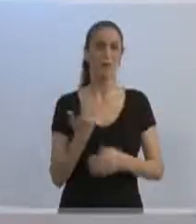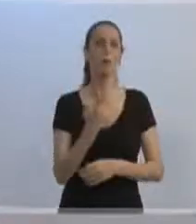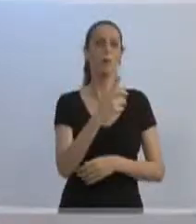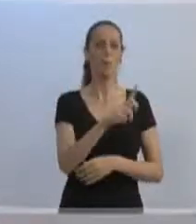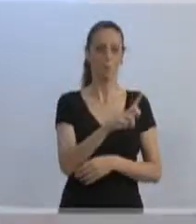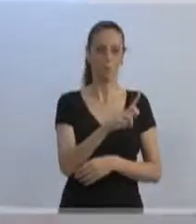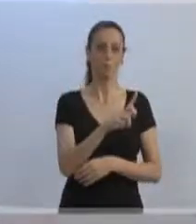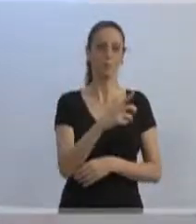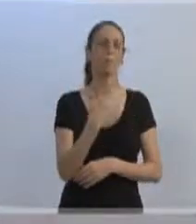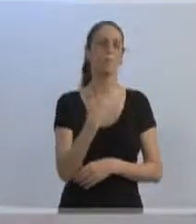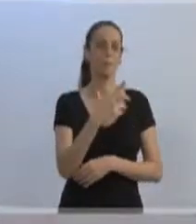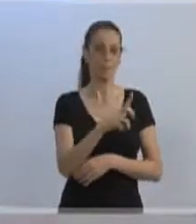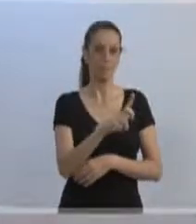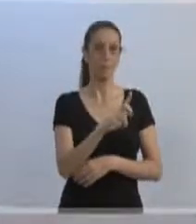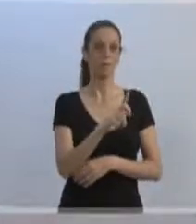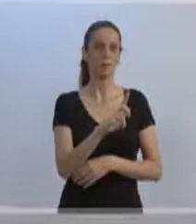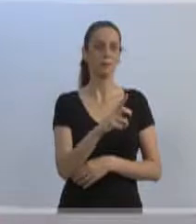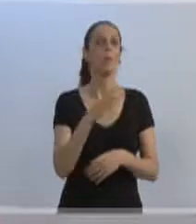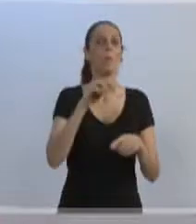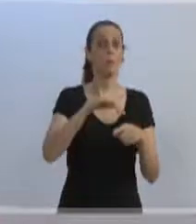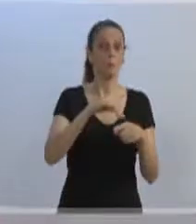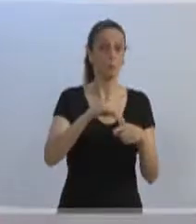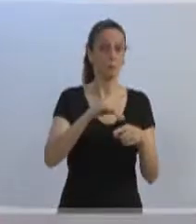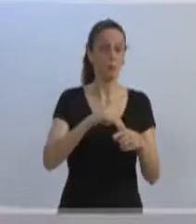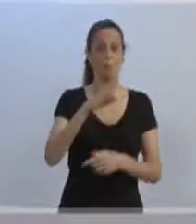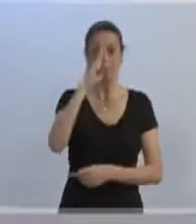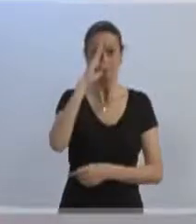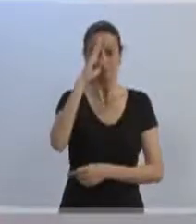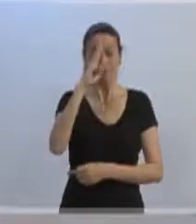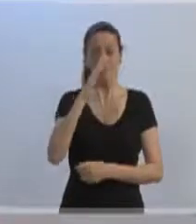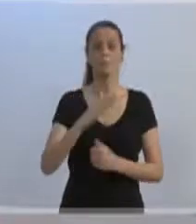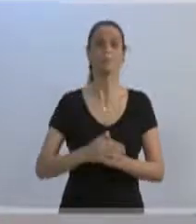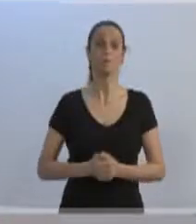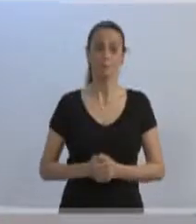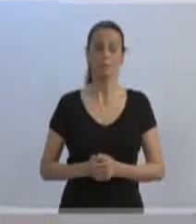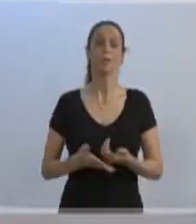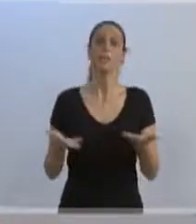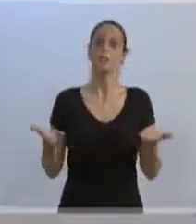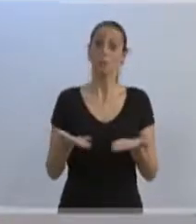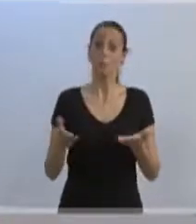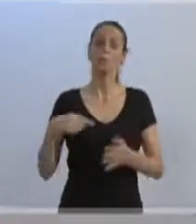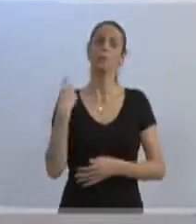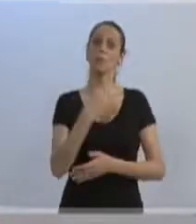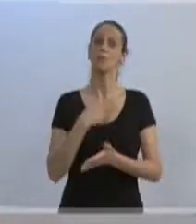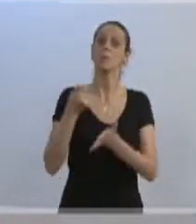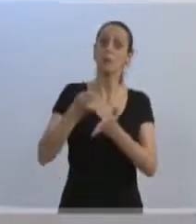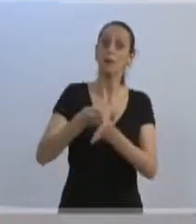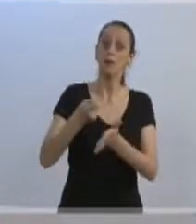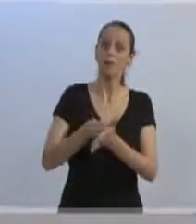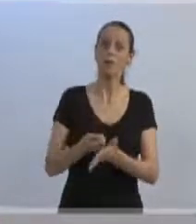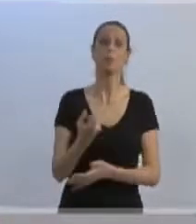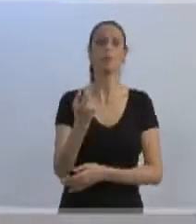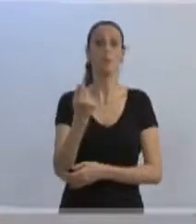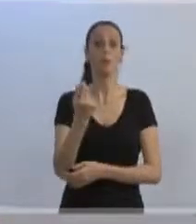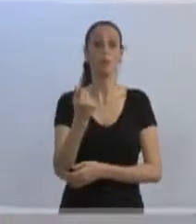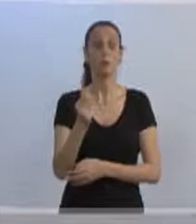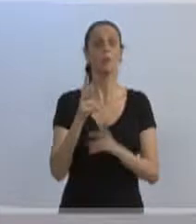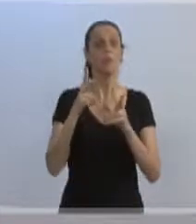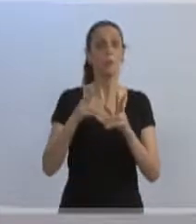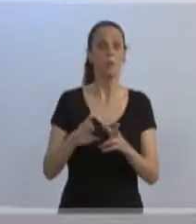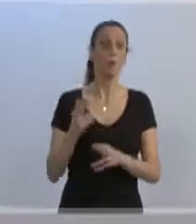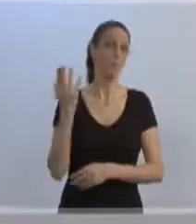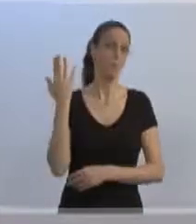da cor da tarifa cobrada em outros municípios principalmente na questão de que hoje nós pagamos o mesmo valor da tarifa